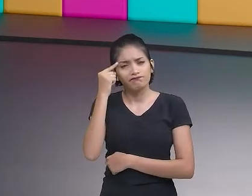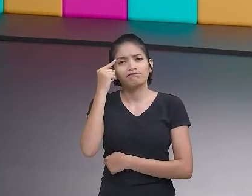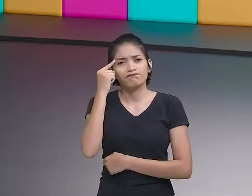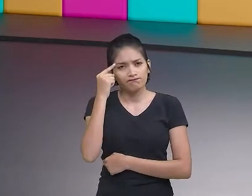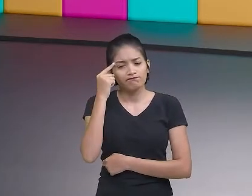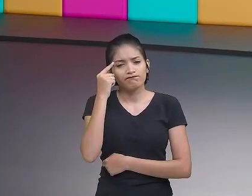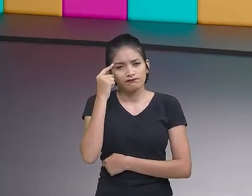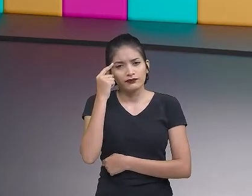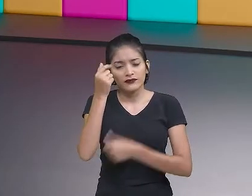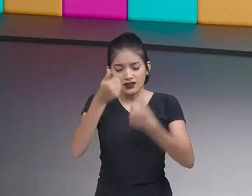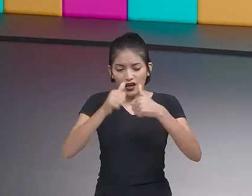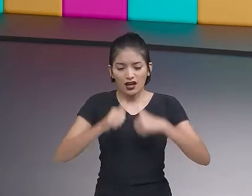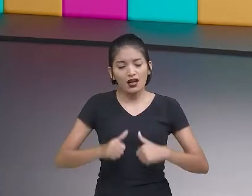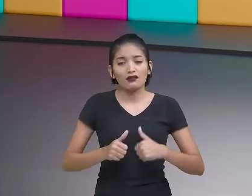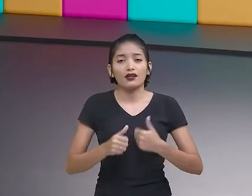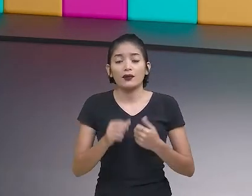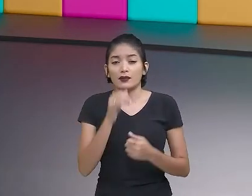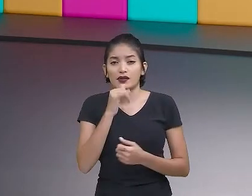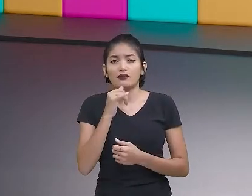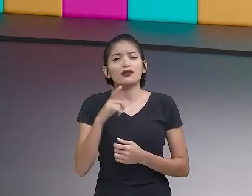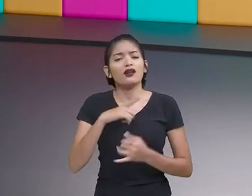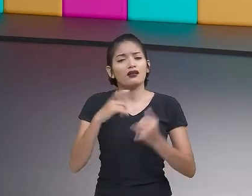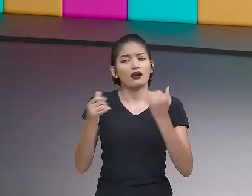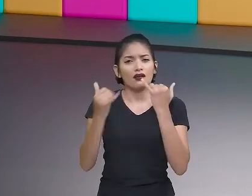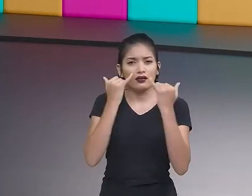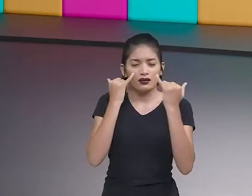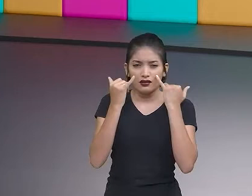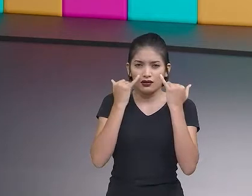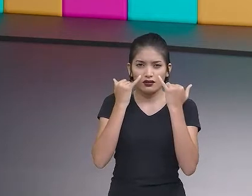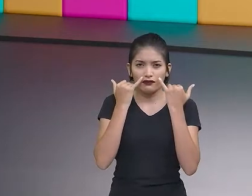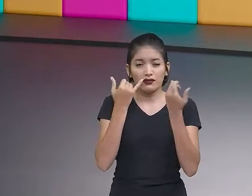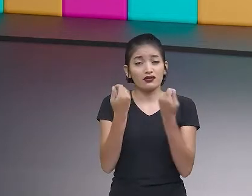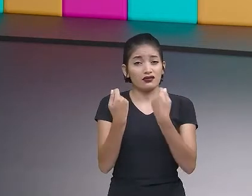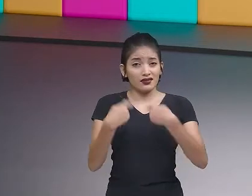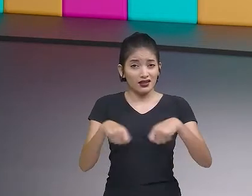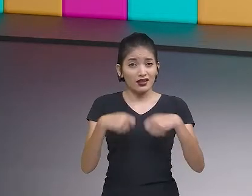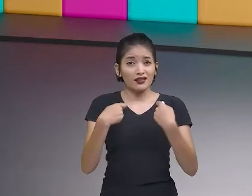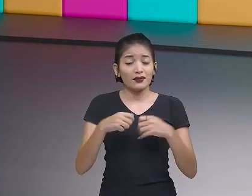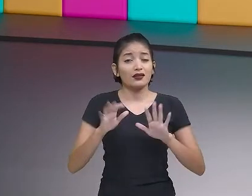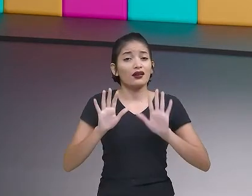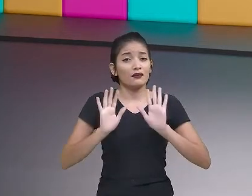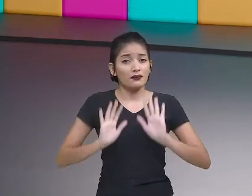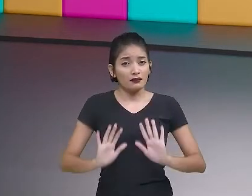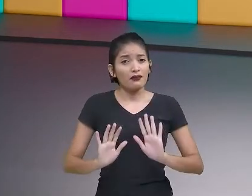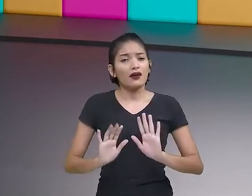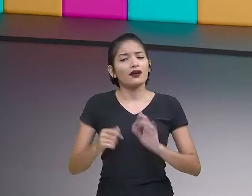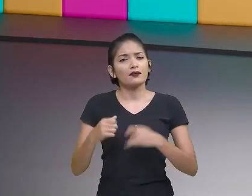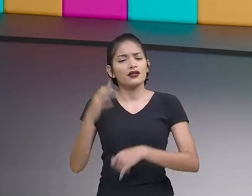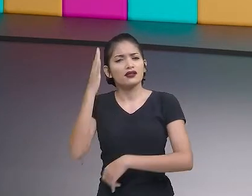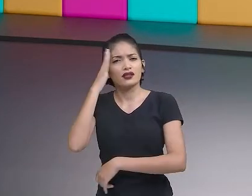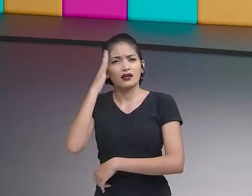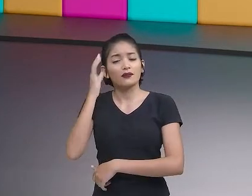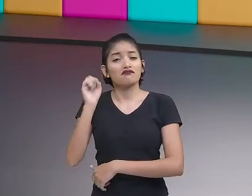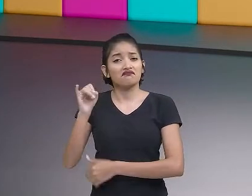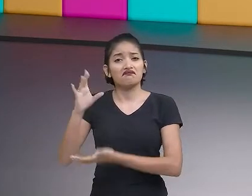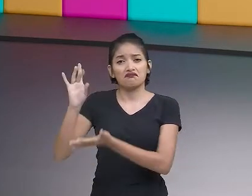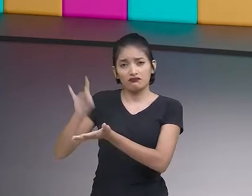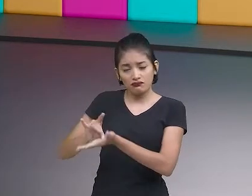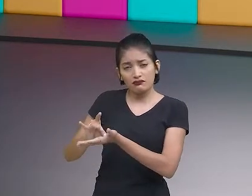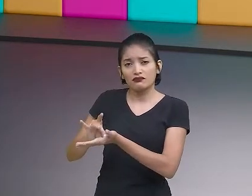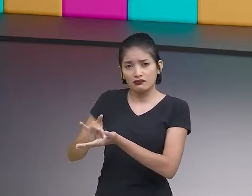pensar. Tem notícias que são necessárias, mas a gente tem que verificar se é verdade.